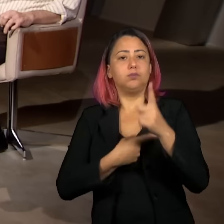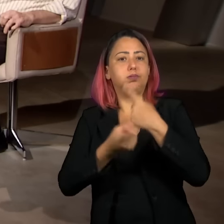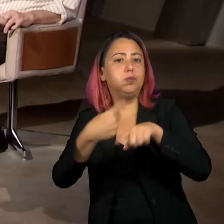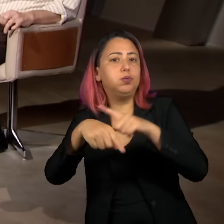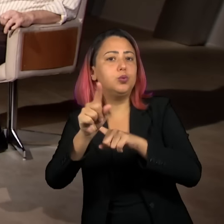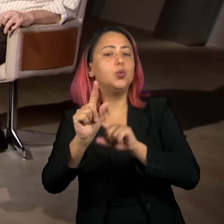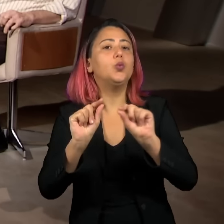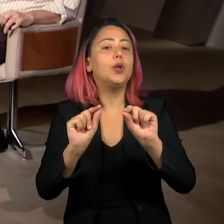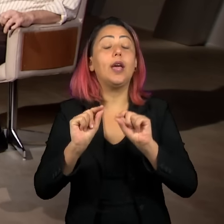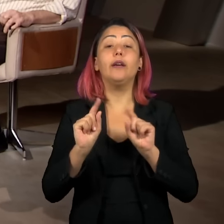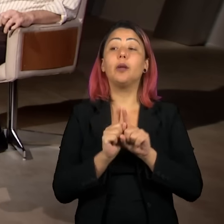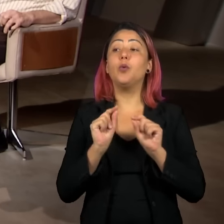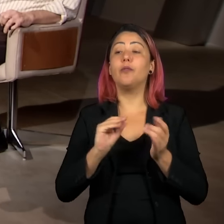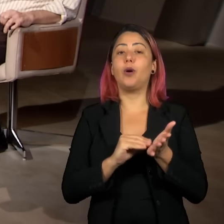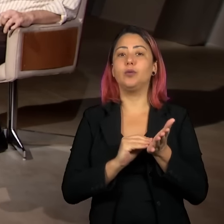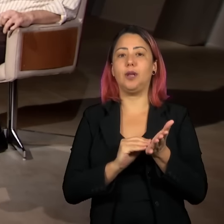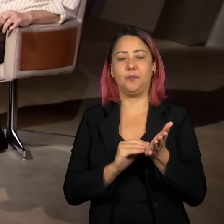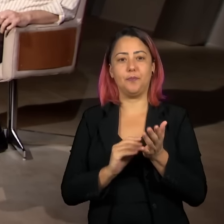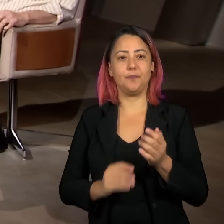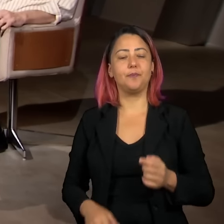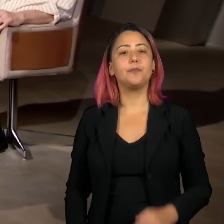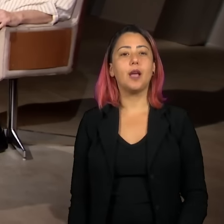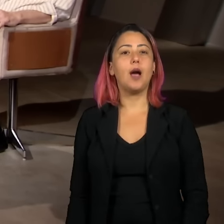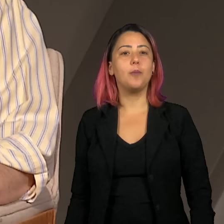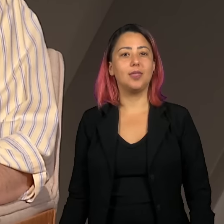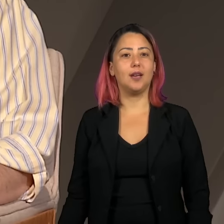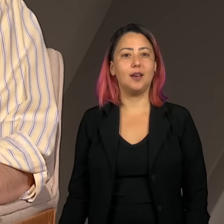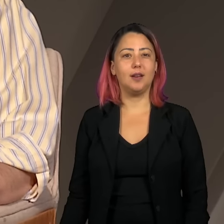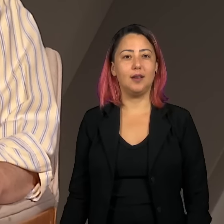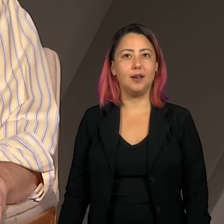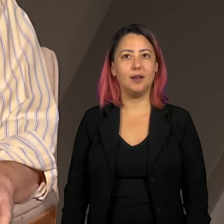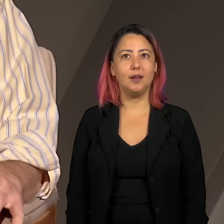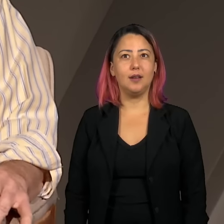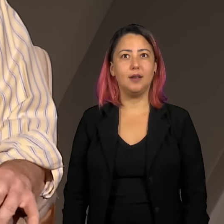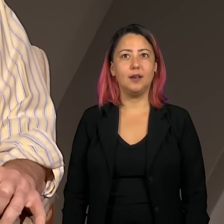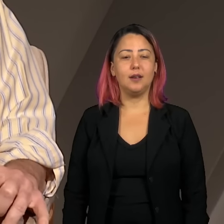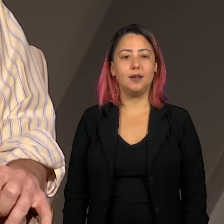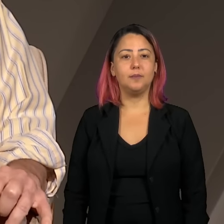precisa progredir bom